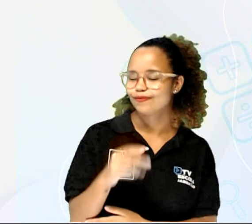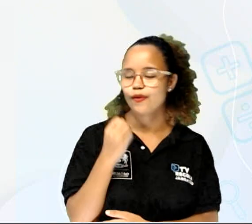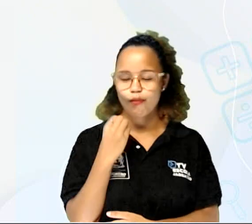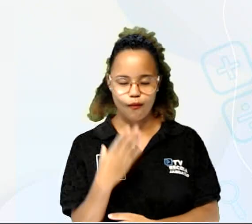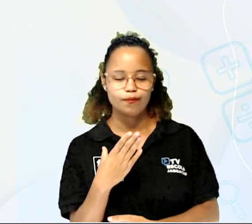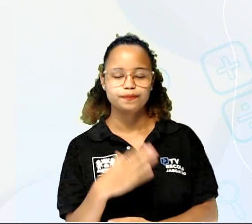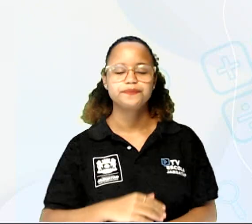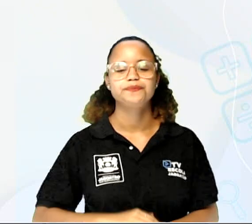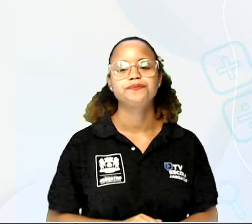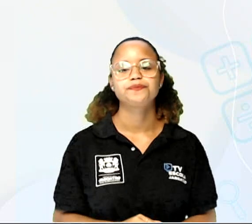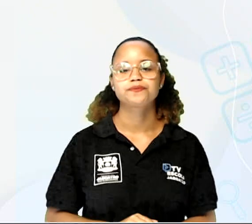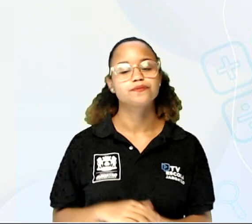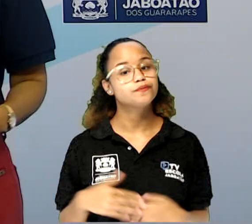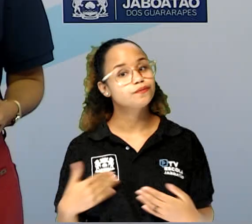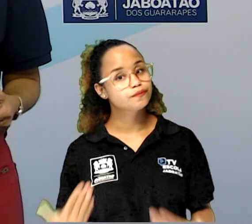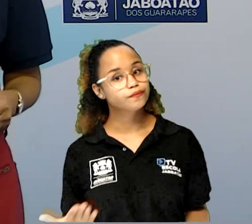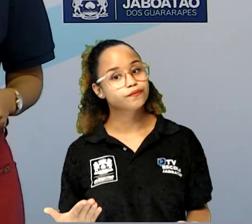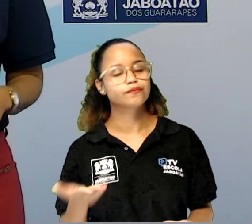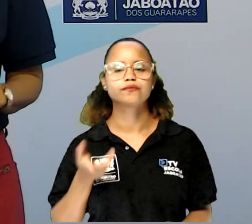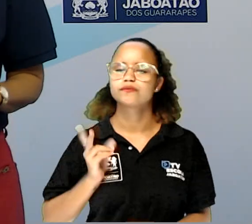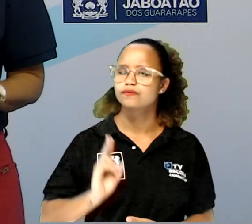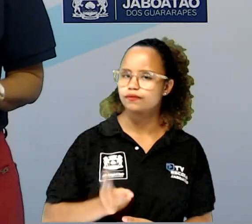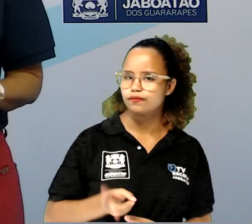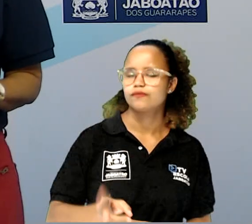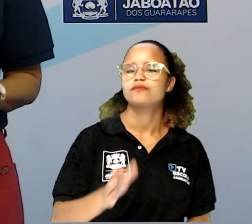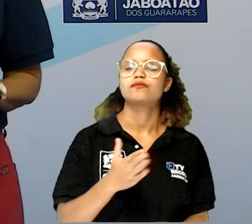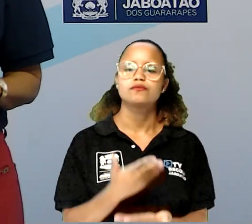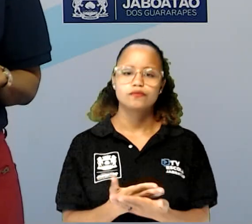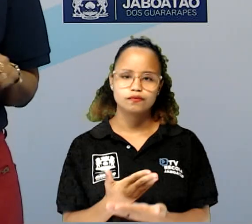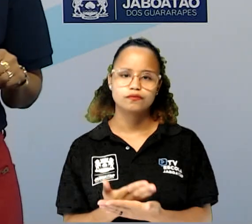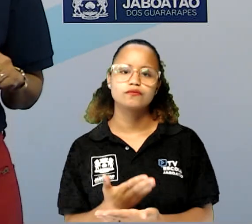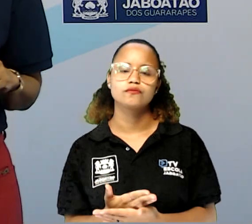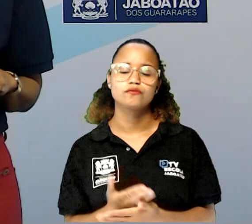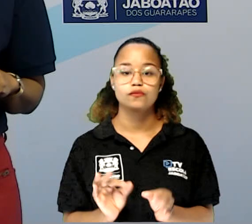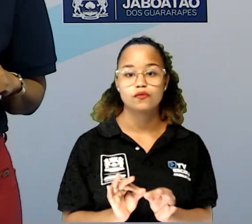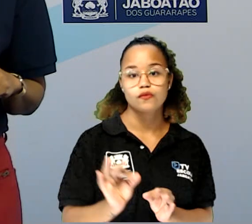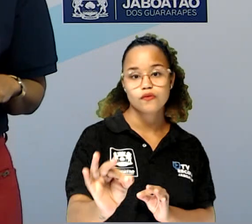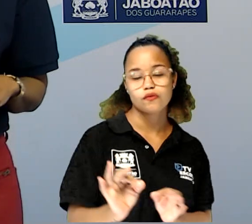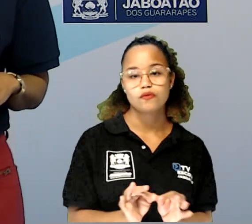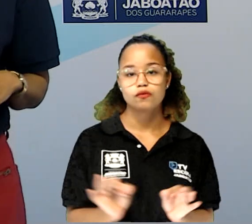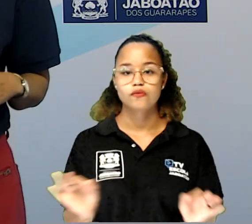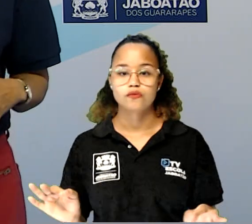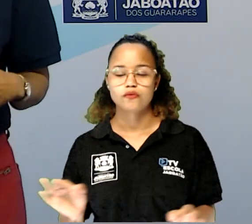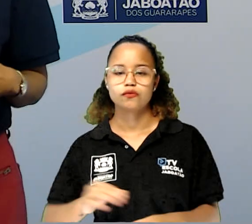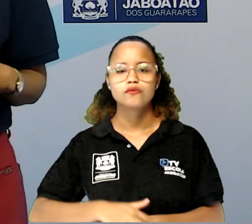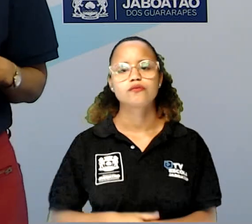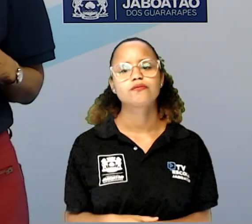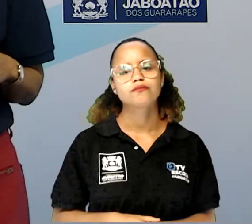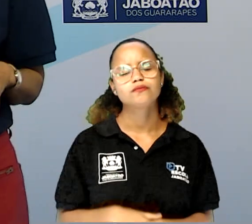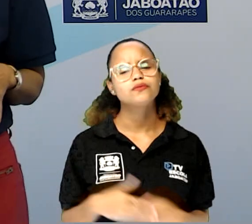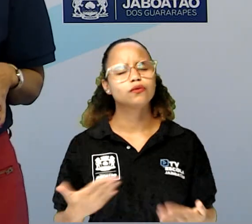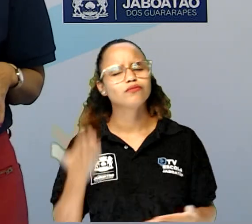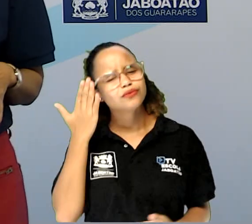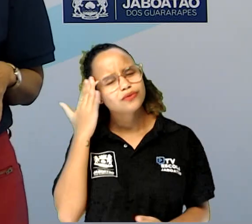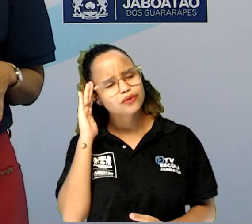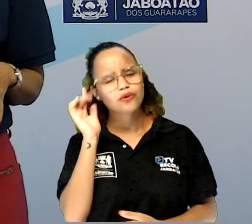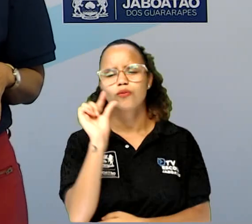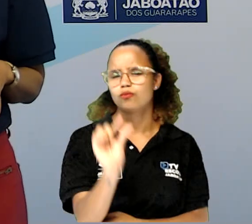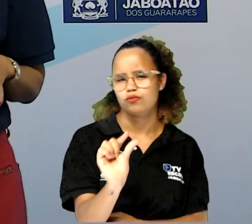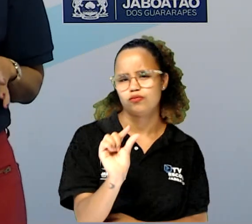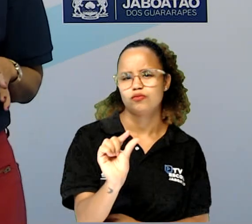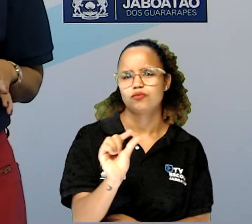bem. Então, dando seguimento à nossa aula, medida de comprimento, vamos entender um